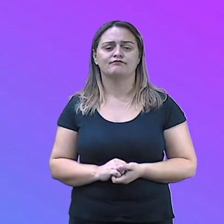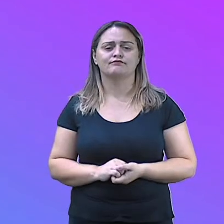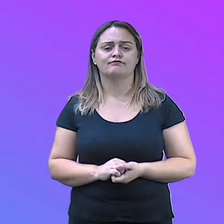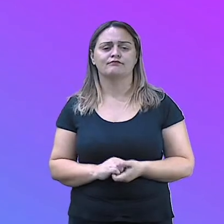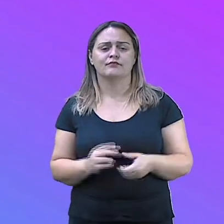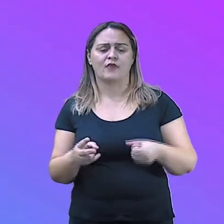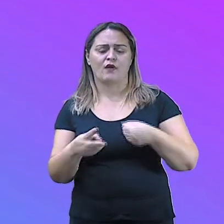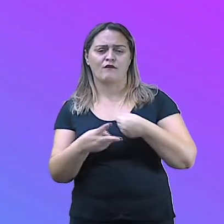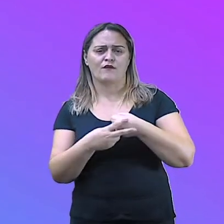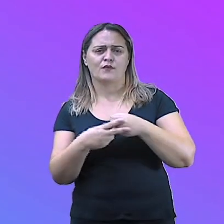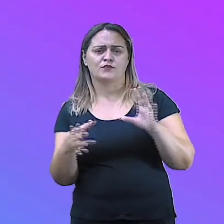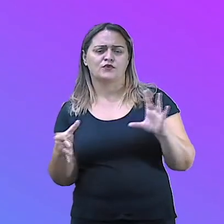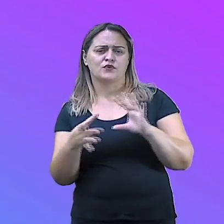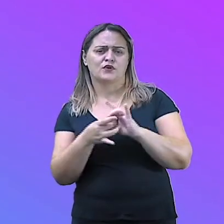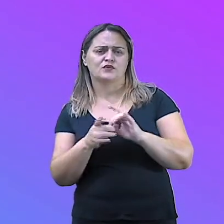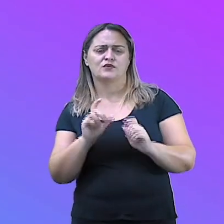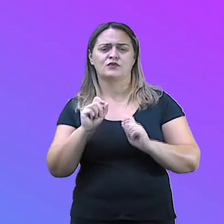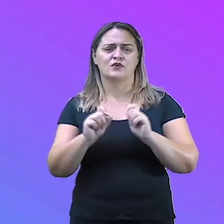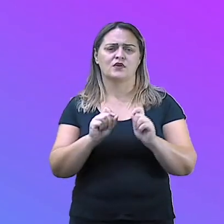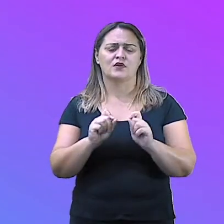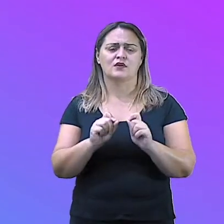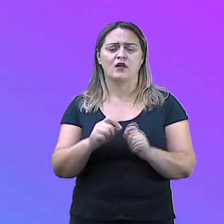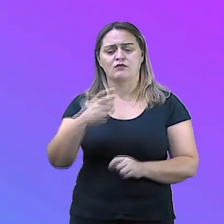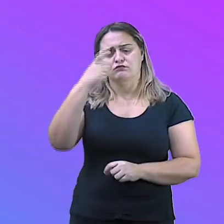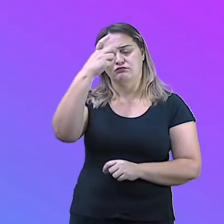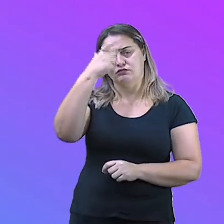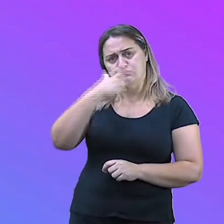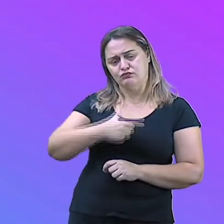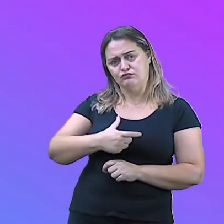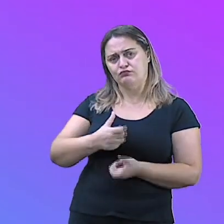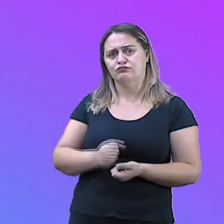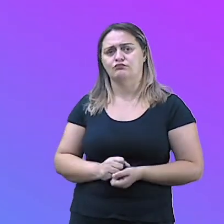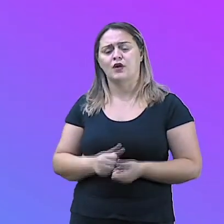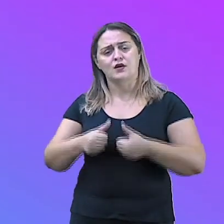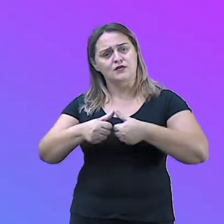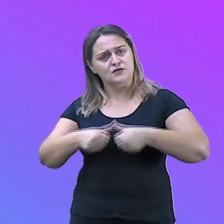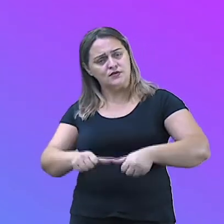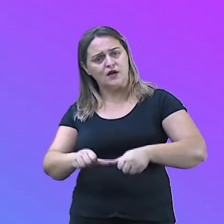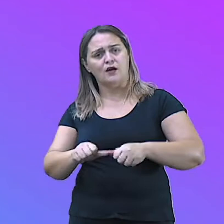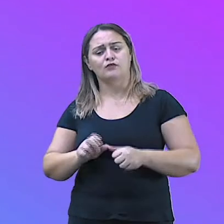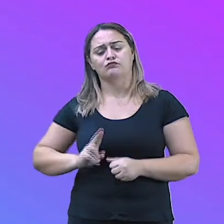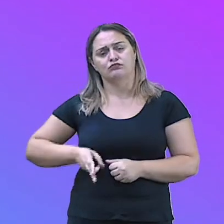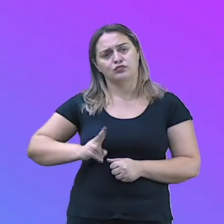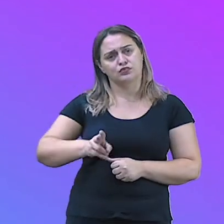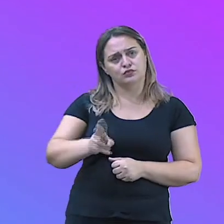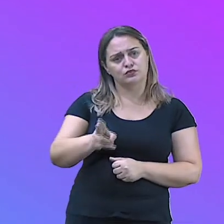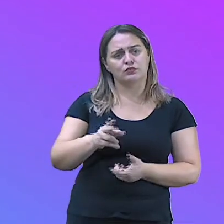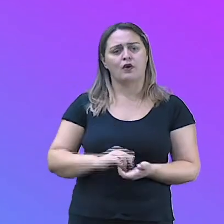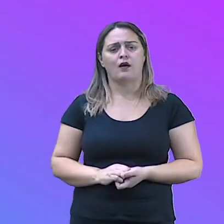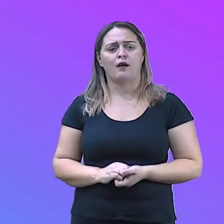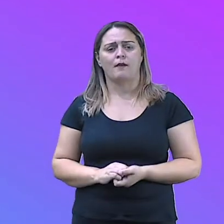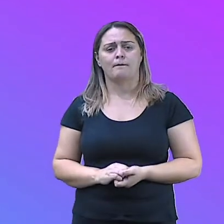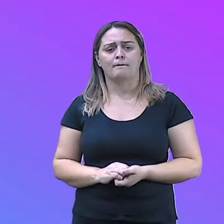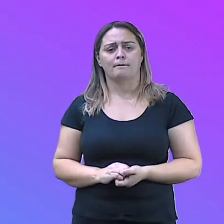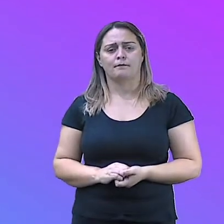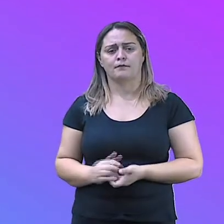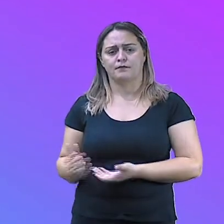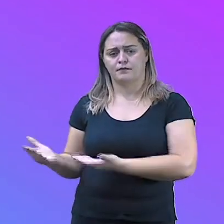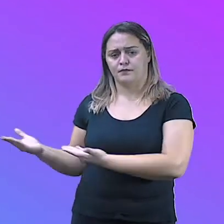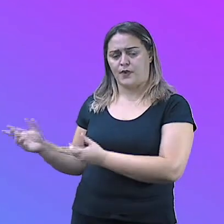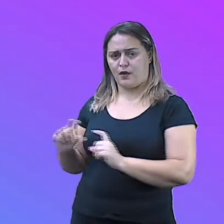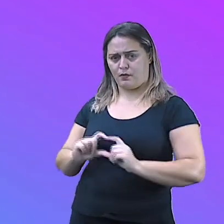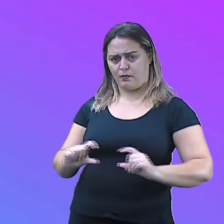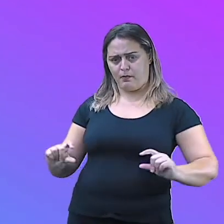né? Ser, estar, permanecer, ficar, continuar, parecer. Estão todos aqui, ó,